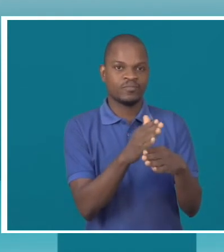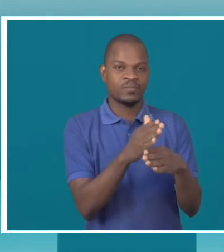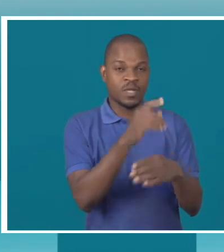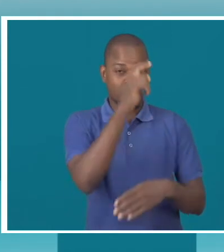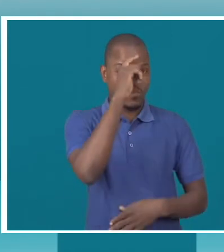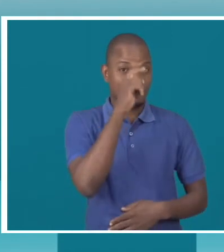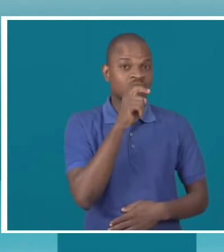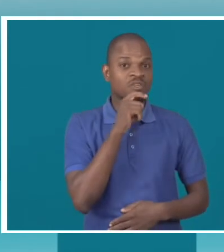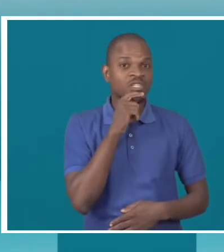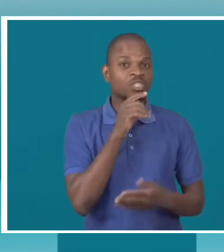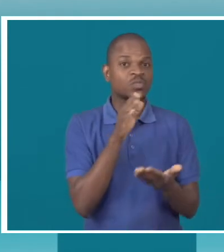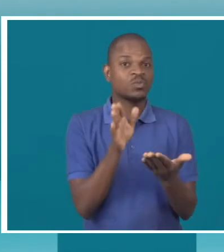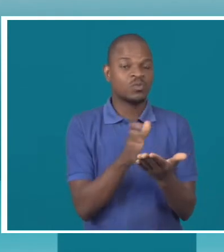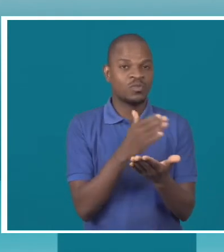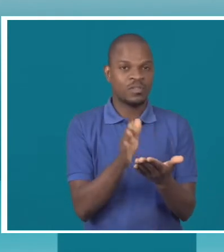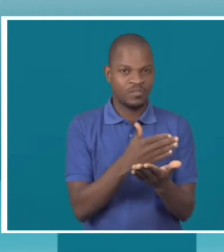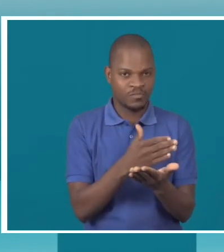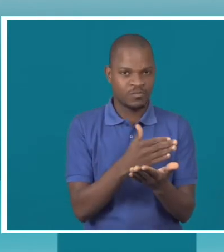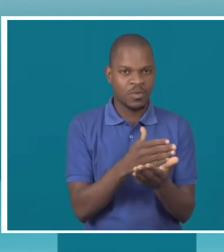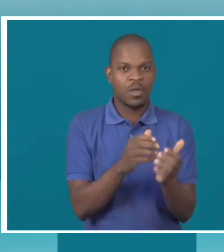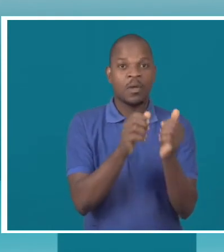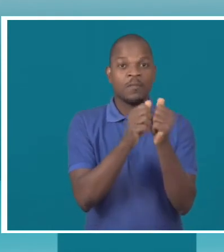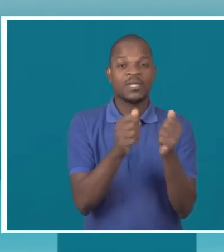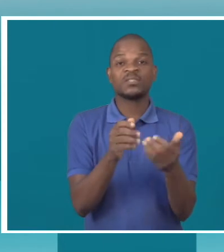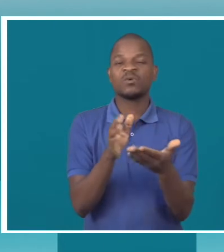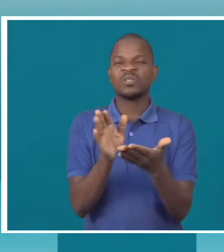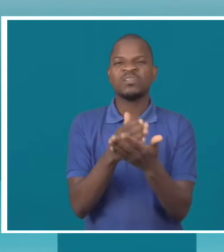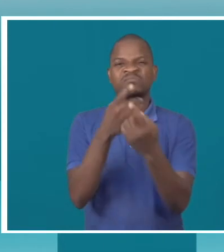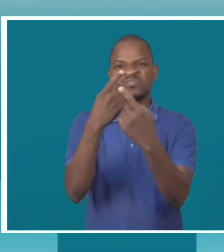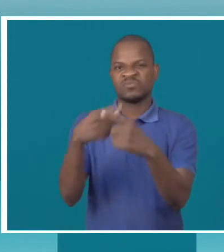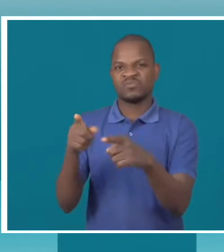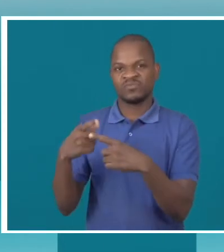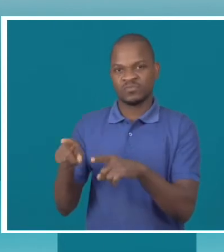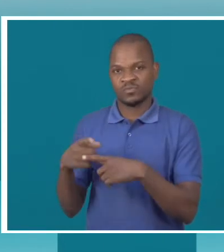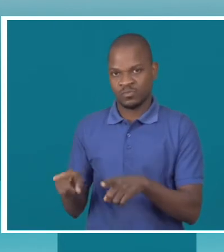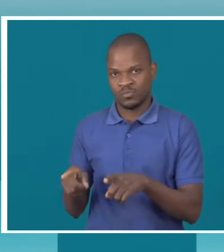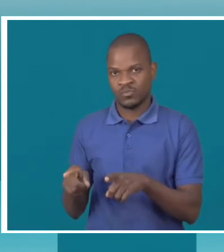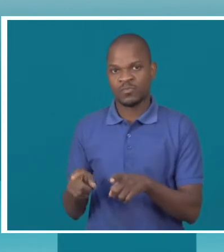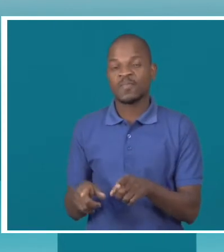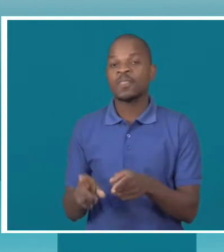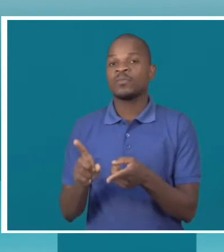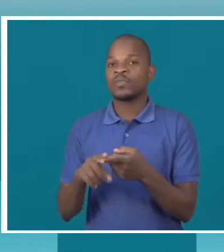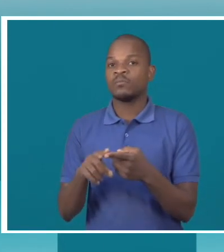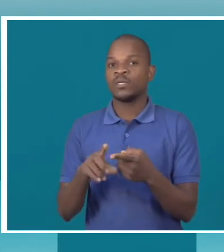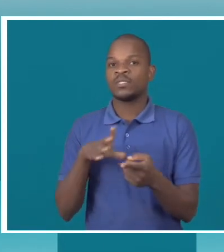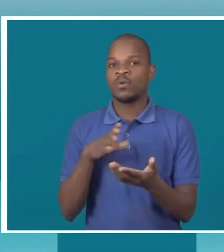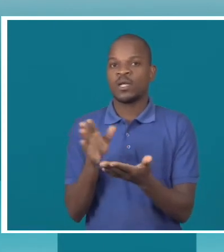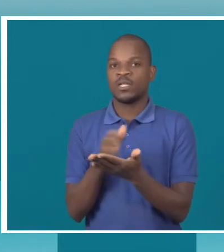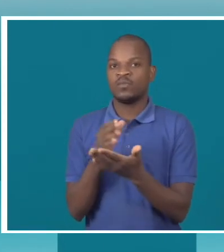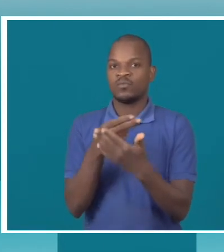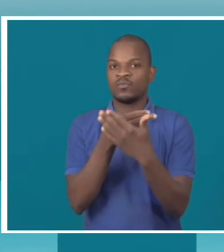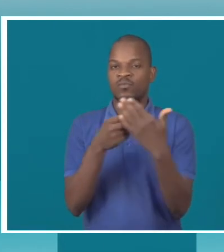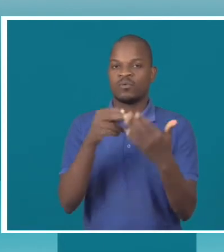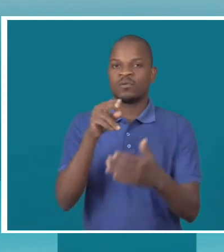também tem aqui Bainetas do Amor e também Vozes dos